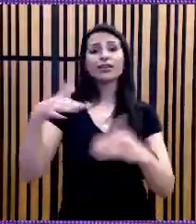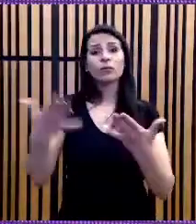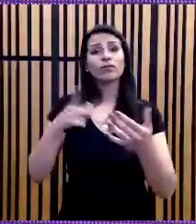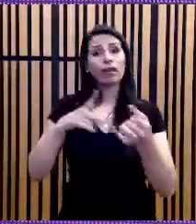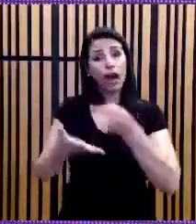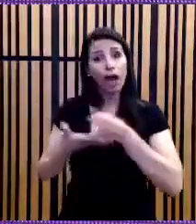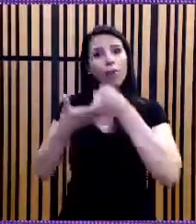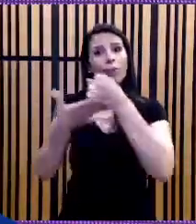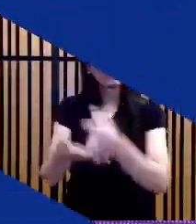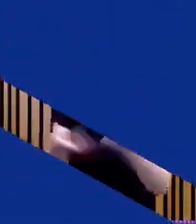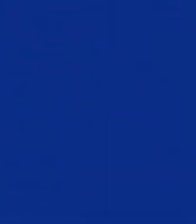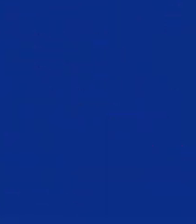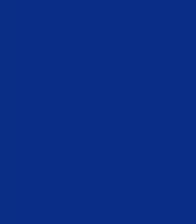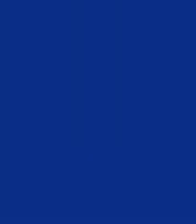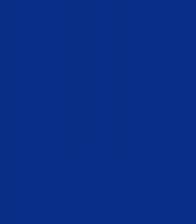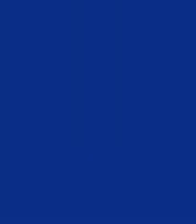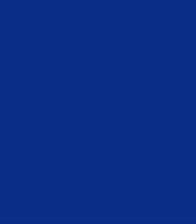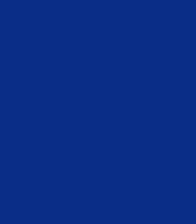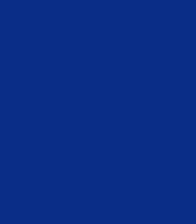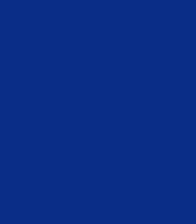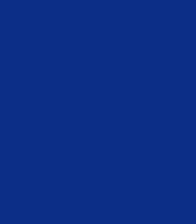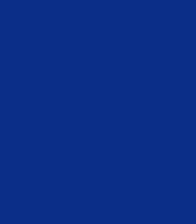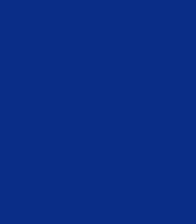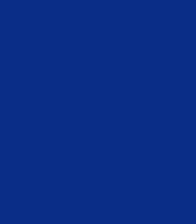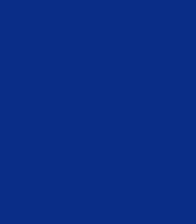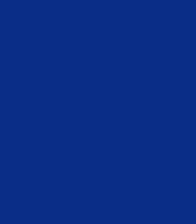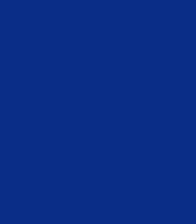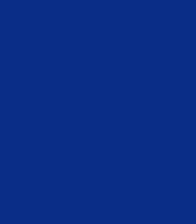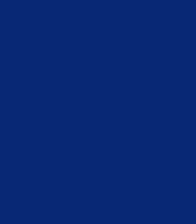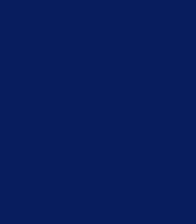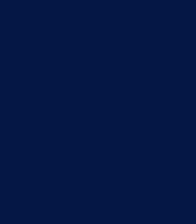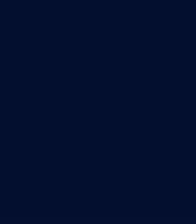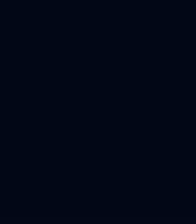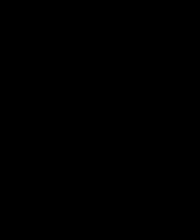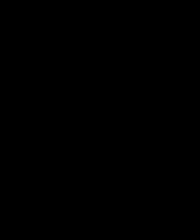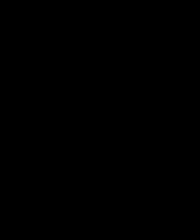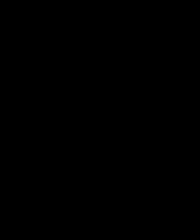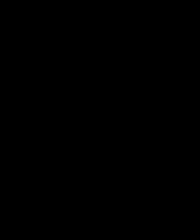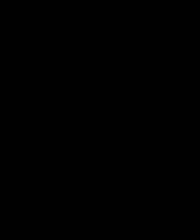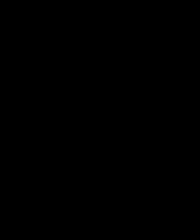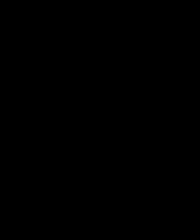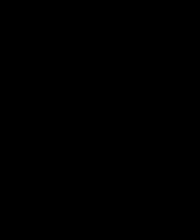para desenvolvê-lo ainda mais.